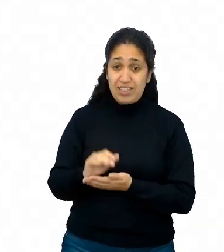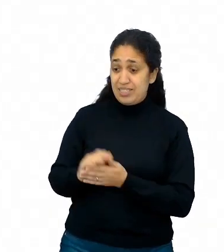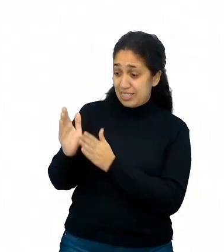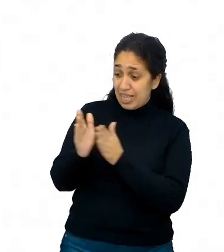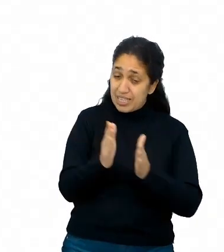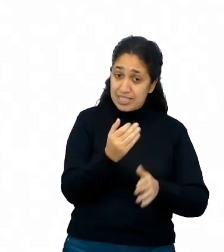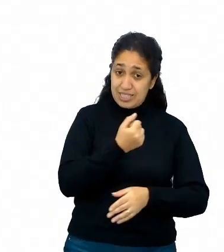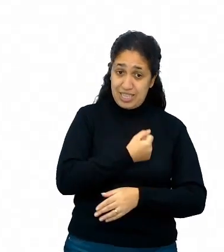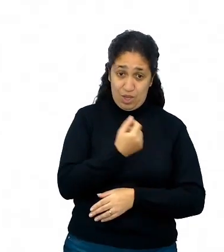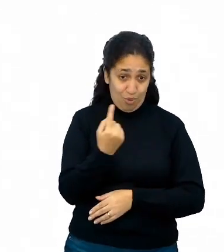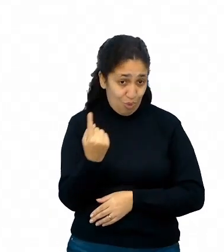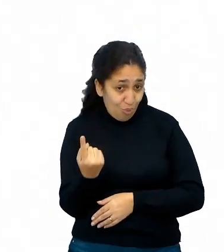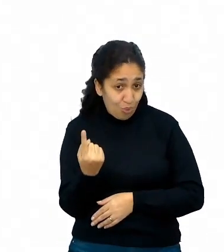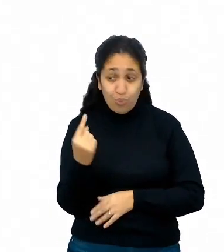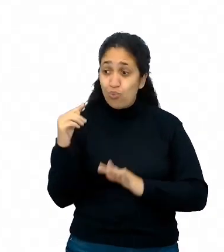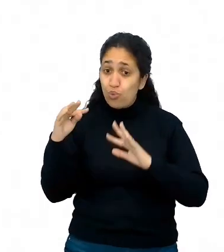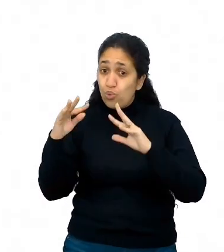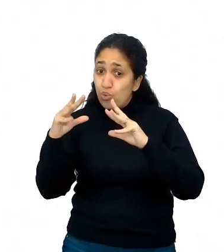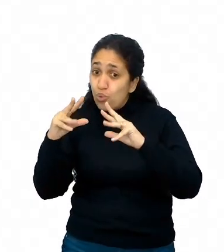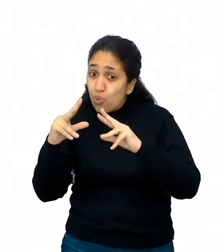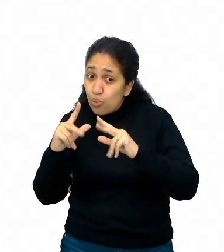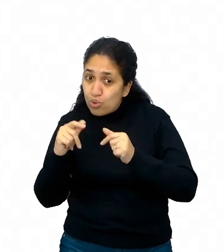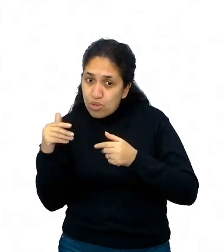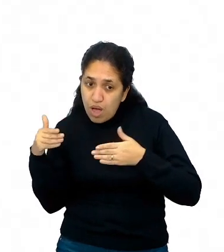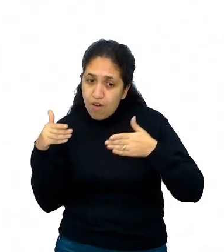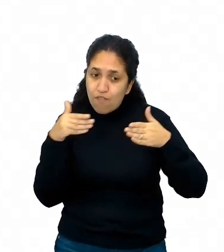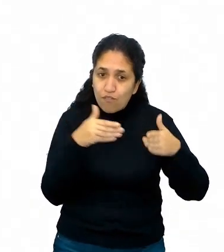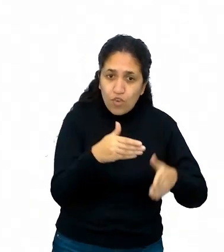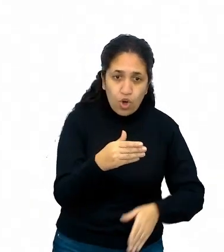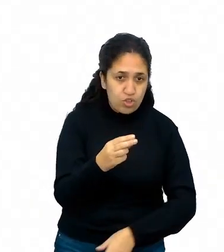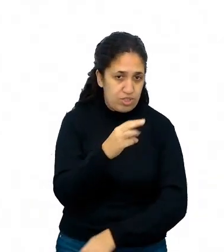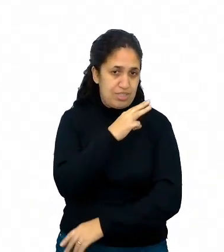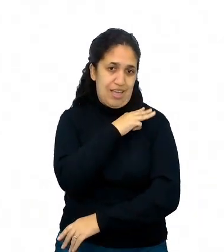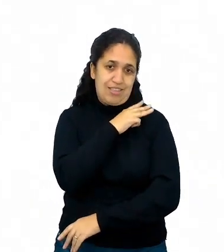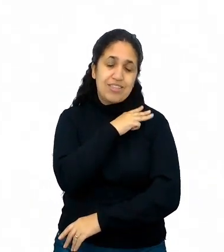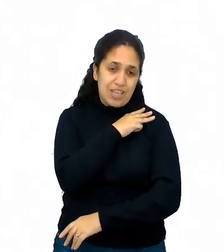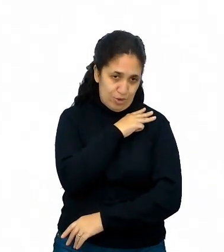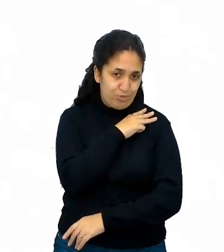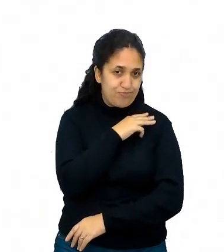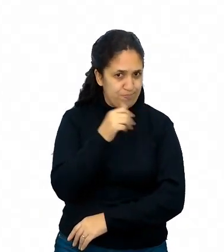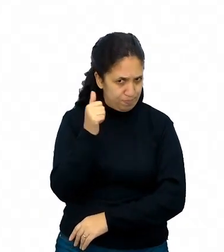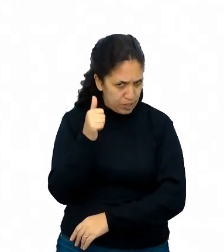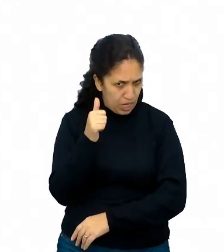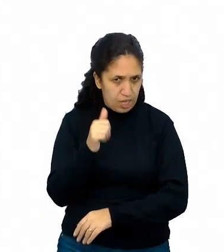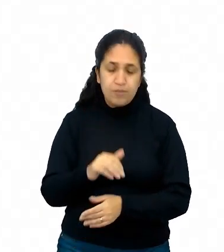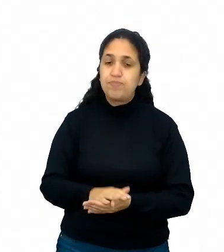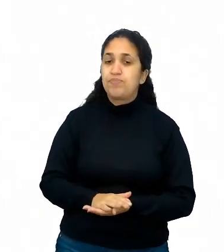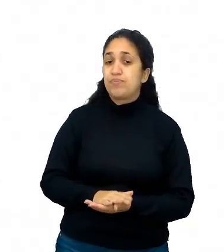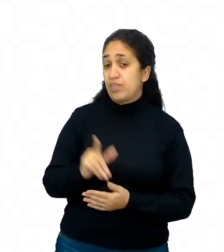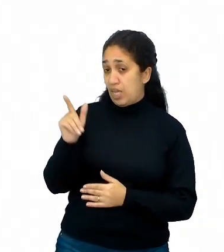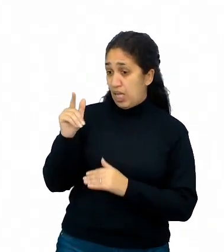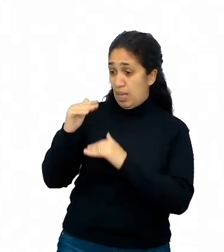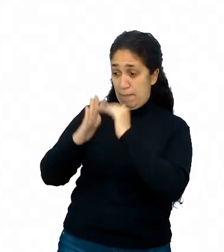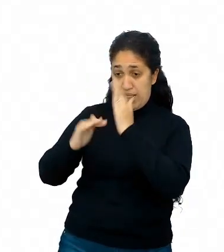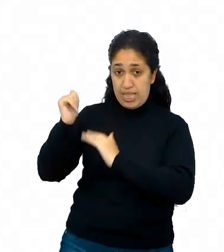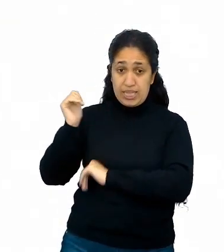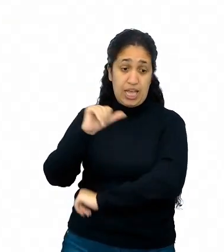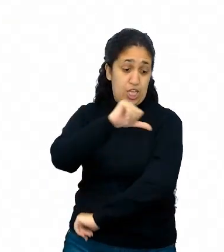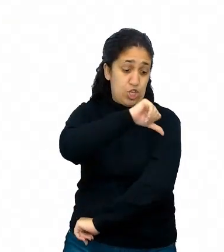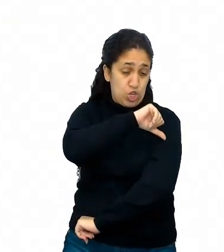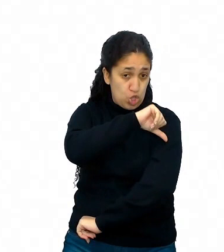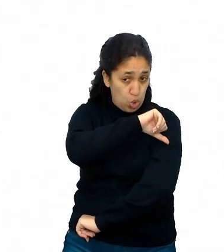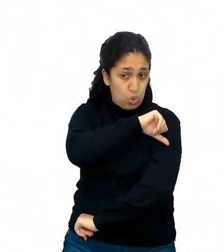SA1, elas estão todas com cara de ensino médio, tá? A habilidade é no 9º ano,